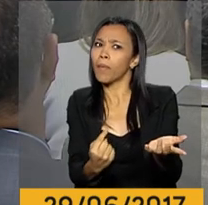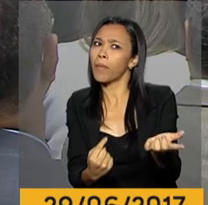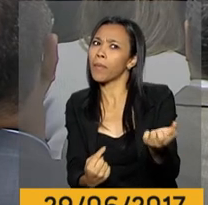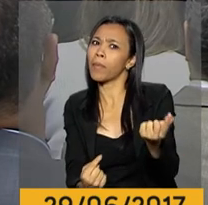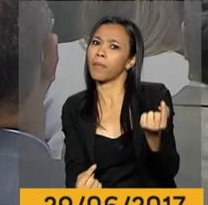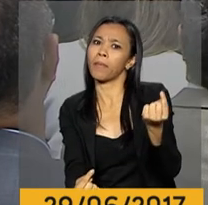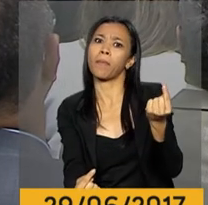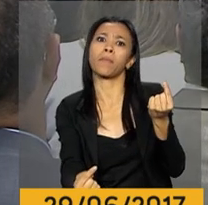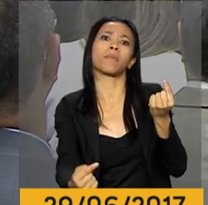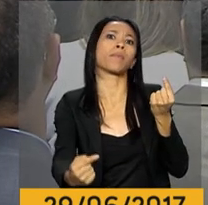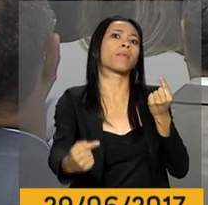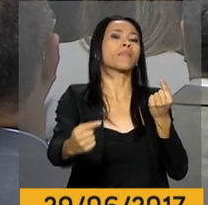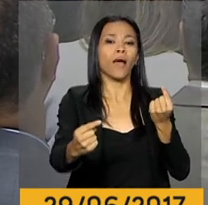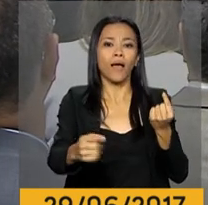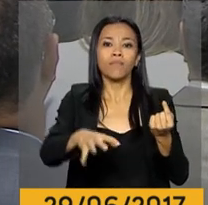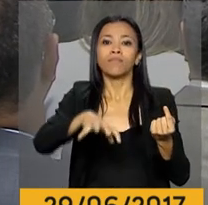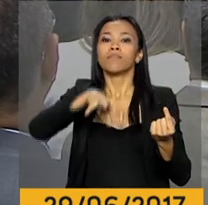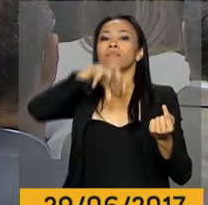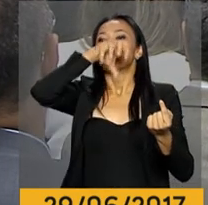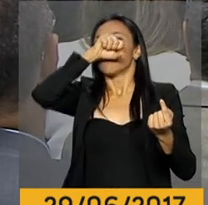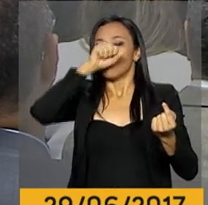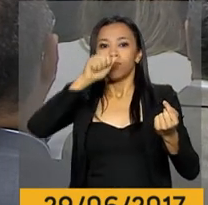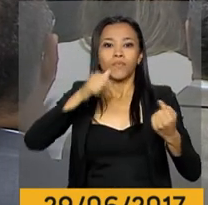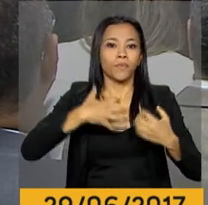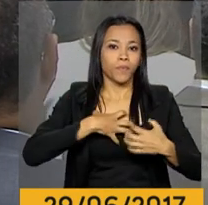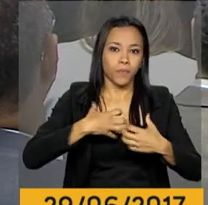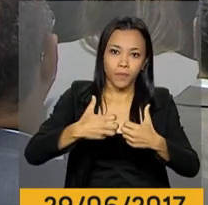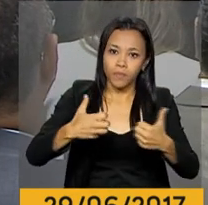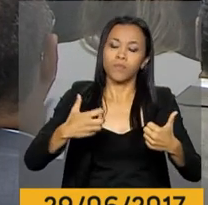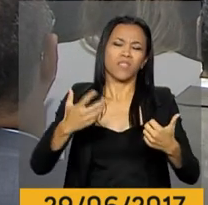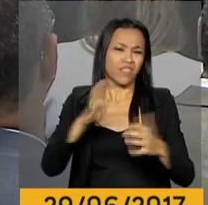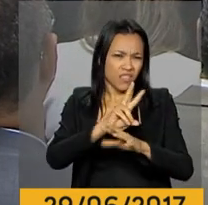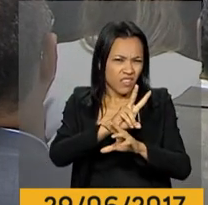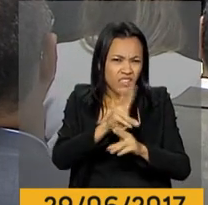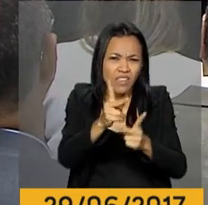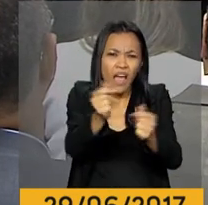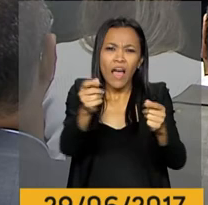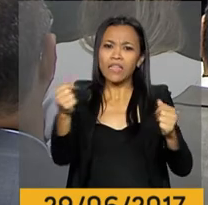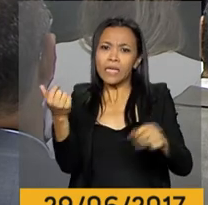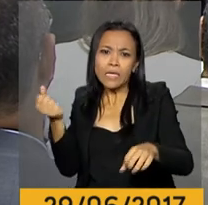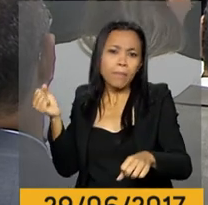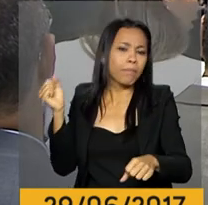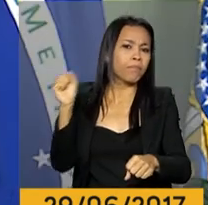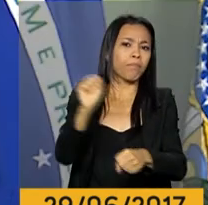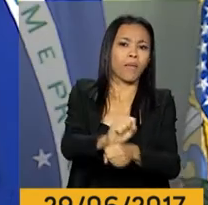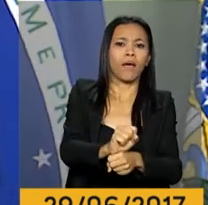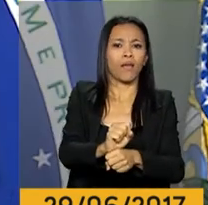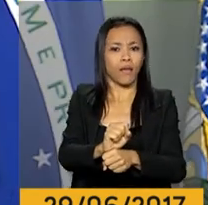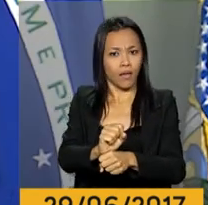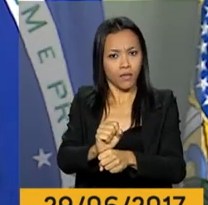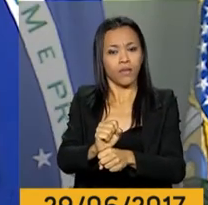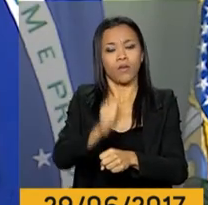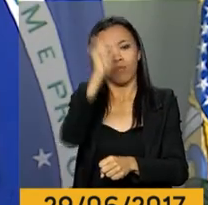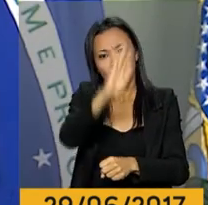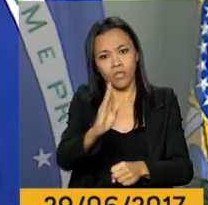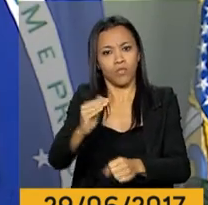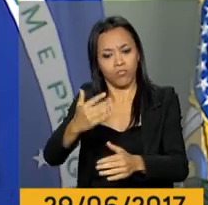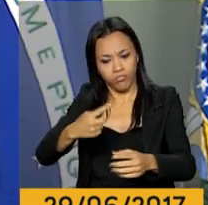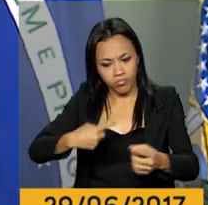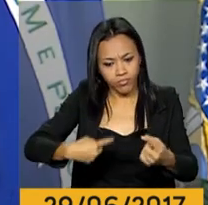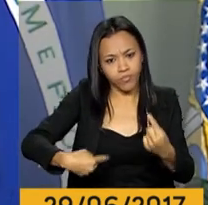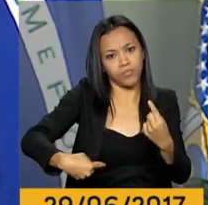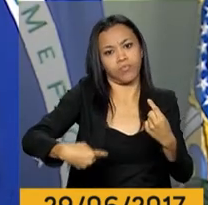respirando não podemos deixar que nada em peça essa respiração extraordinária que o país está